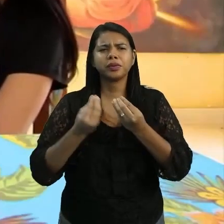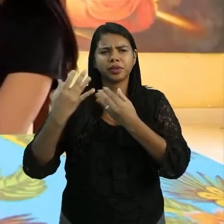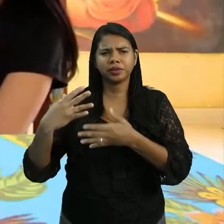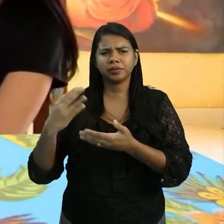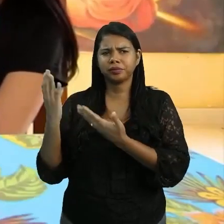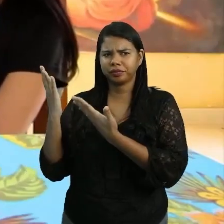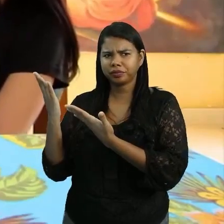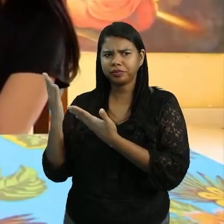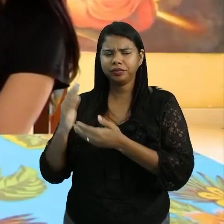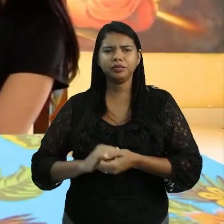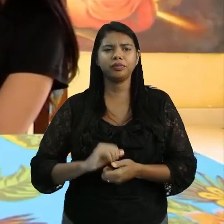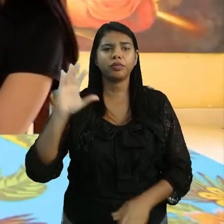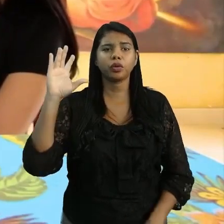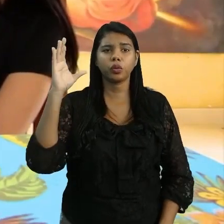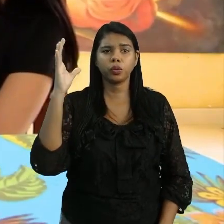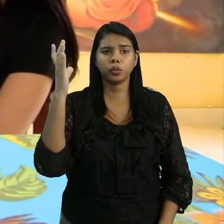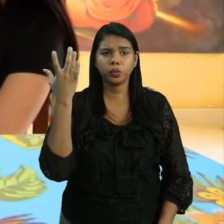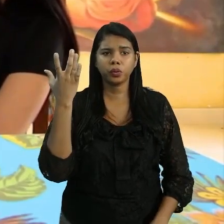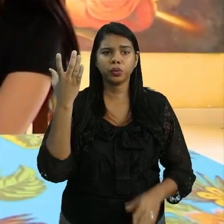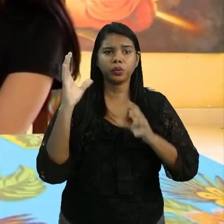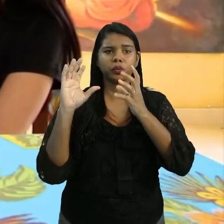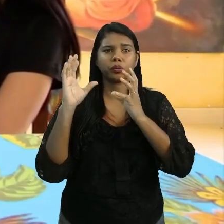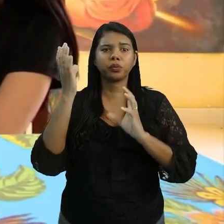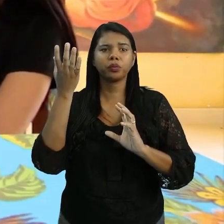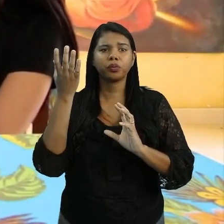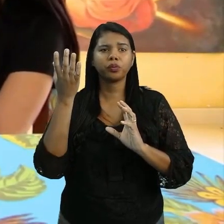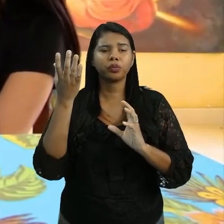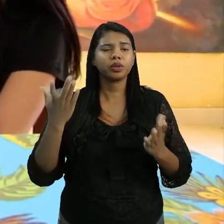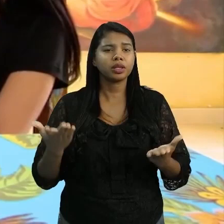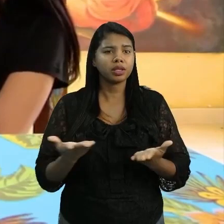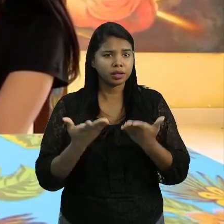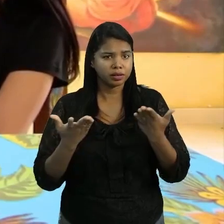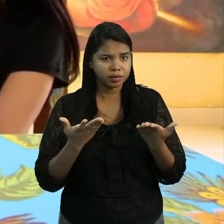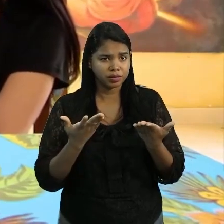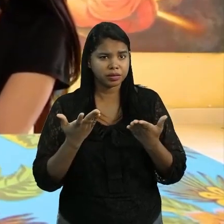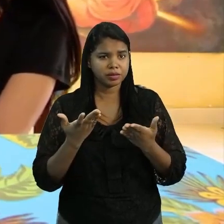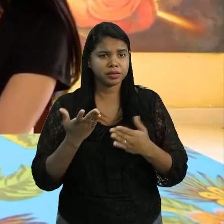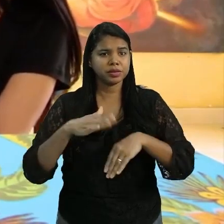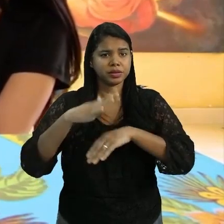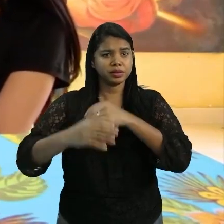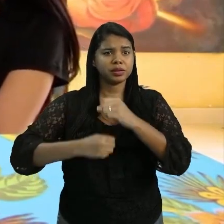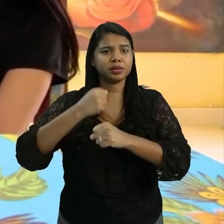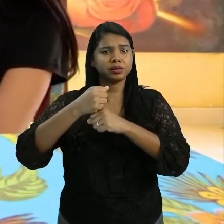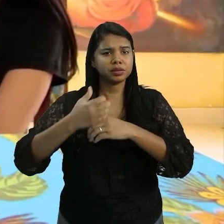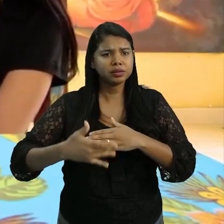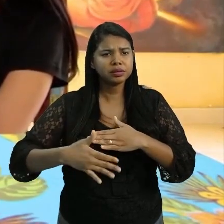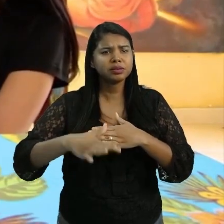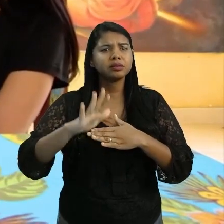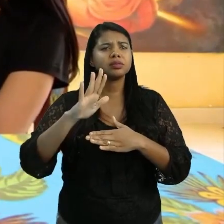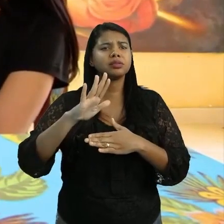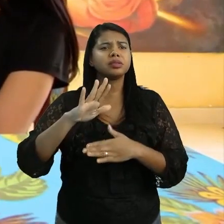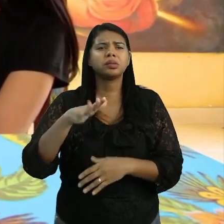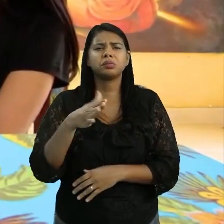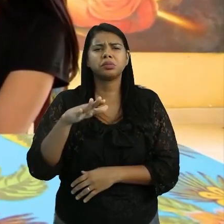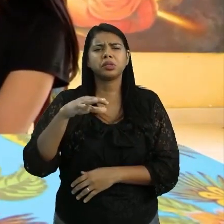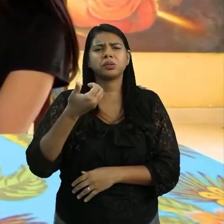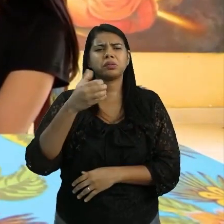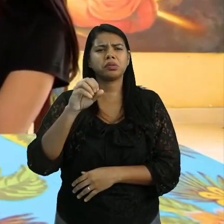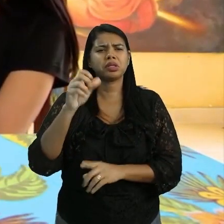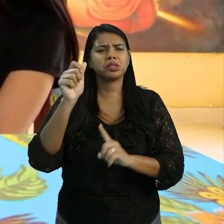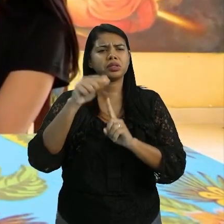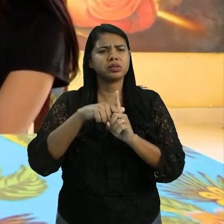uma alimentação lacto-vegetariana e que vocês também têm hortas, né, dentro da comunidade. Então, Sim.